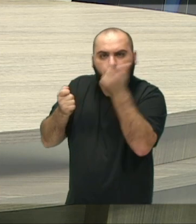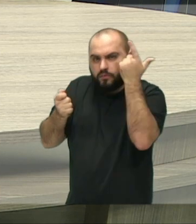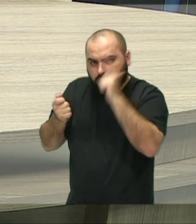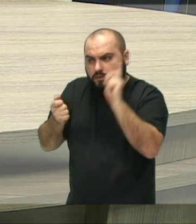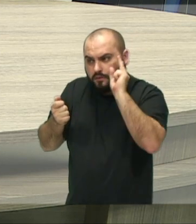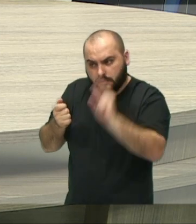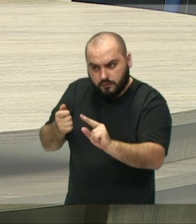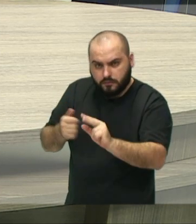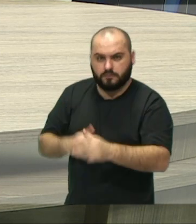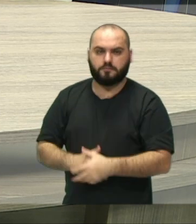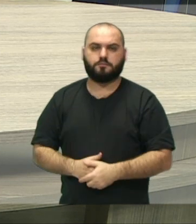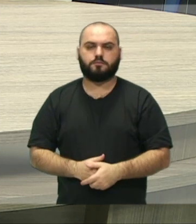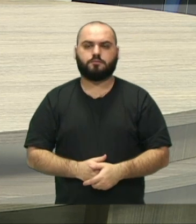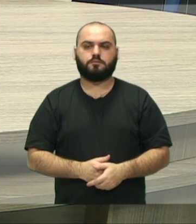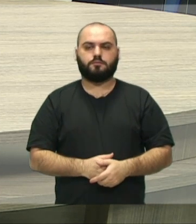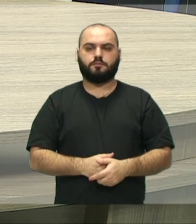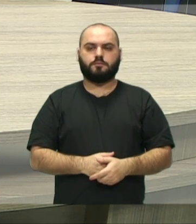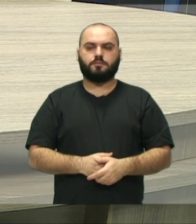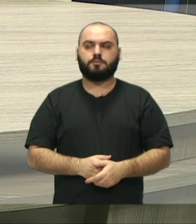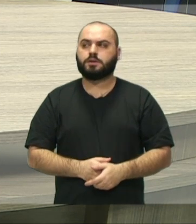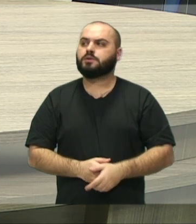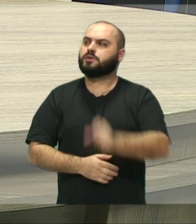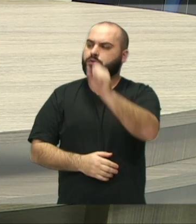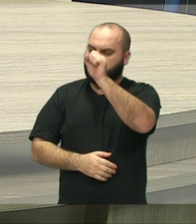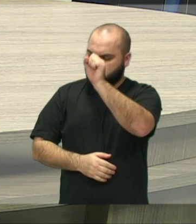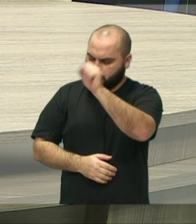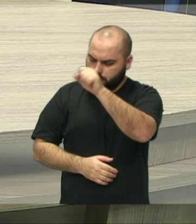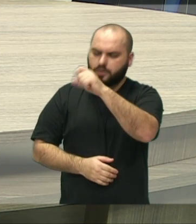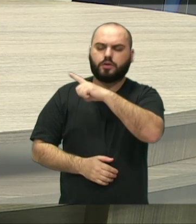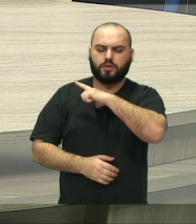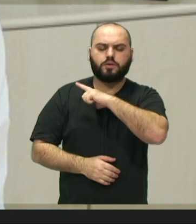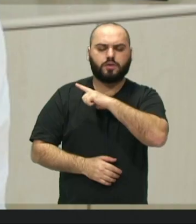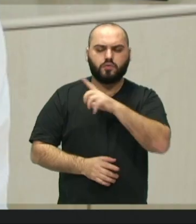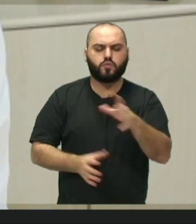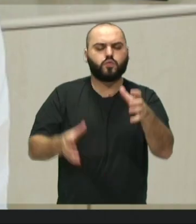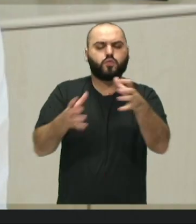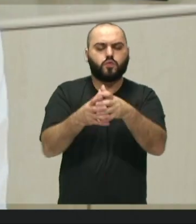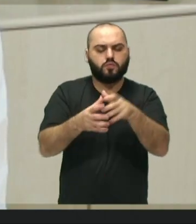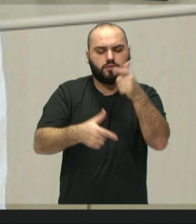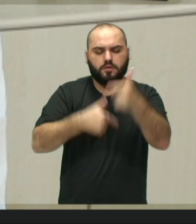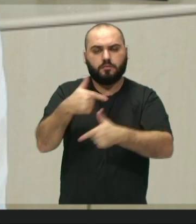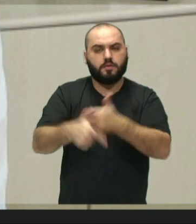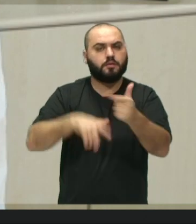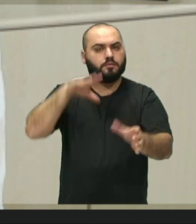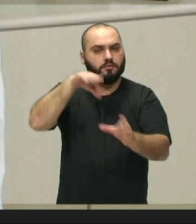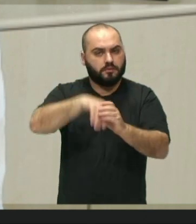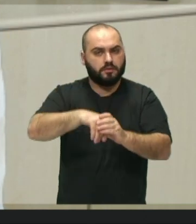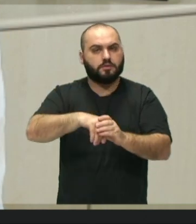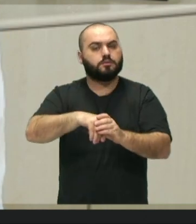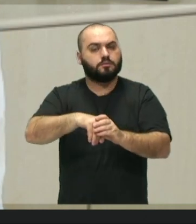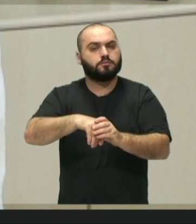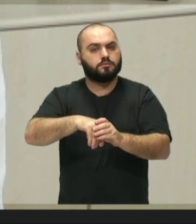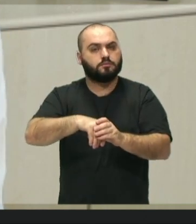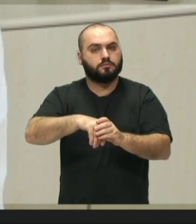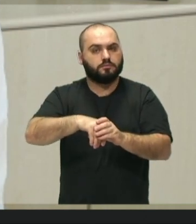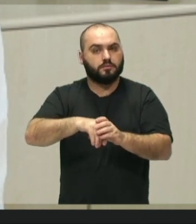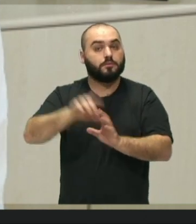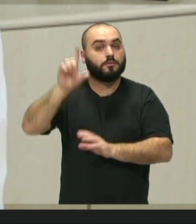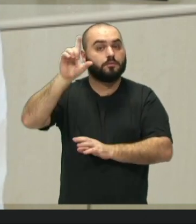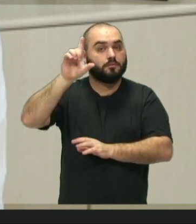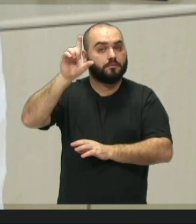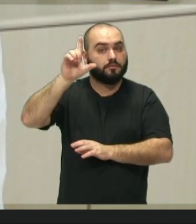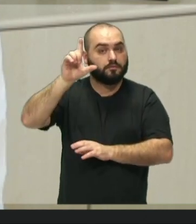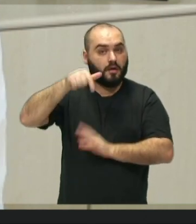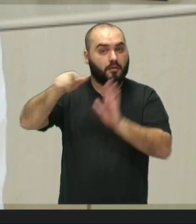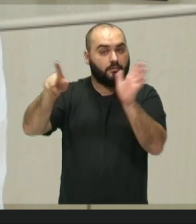rio? Sim, a gente tem esse corpo técnico, isso inclusive é feito aqui, como eu disse, através da nossa